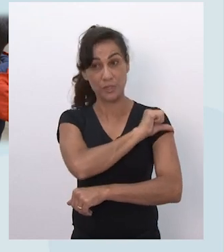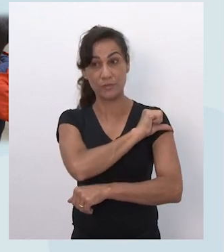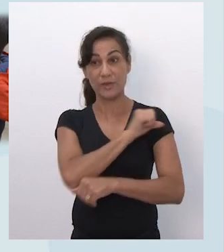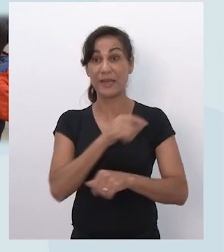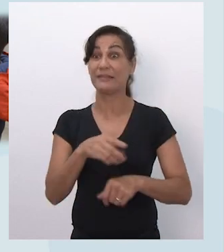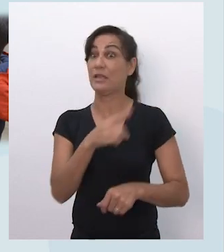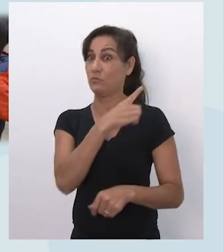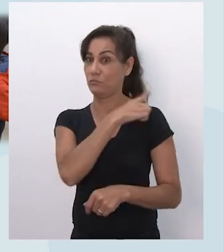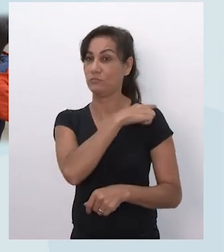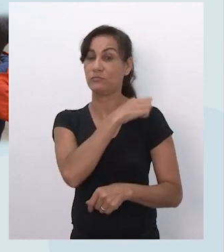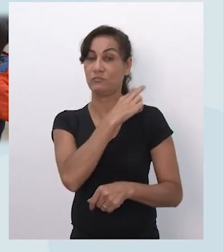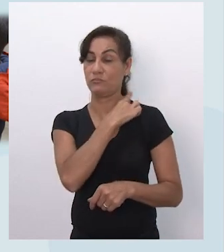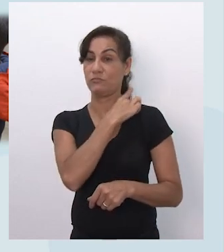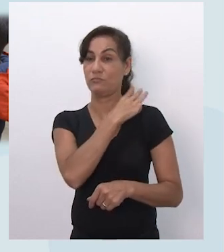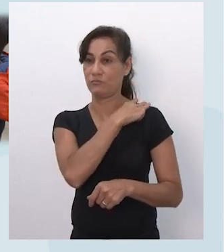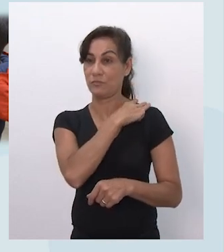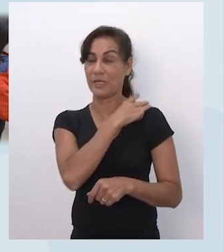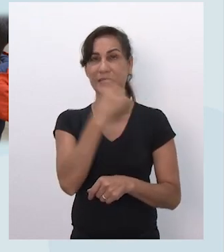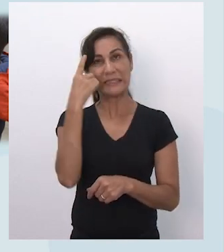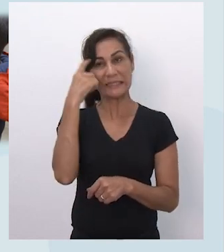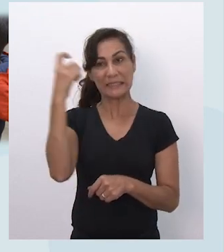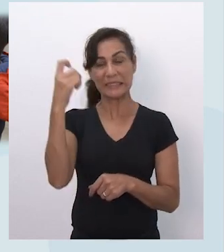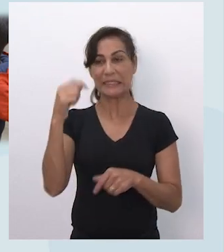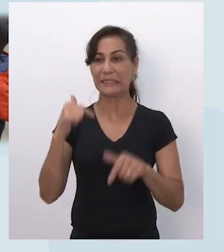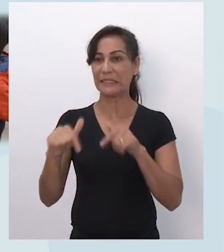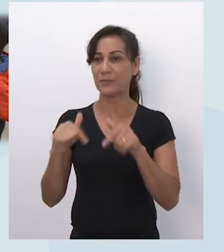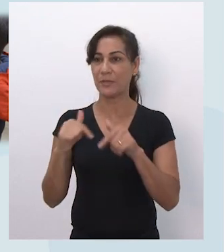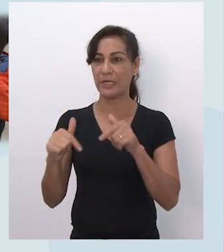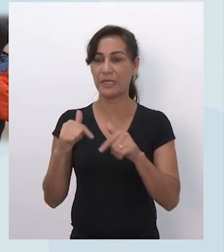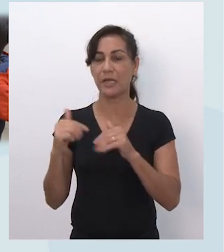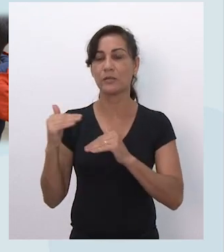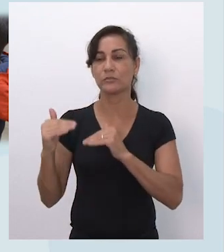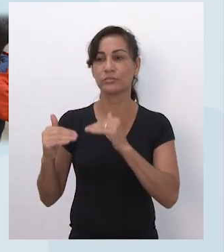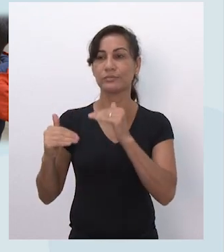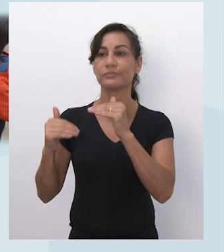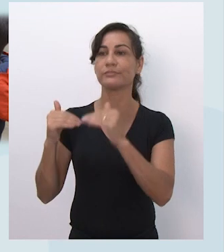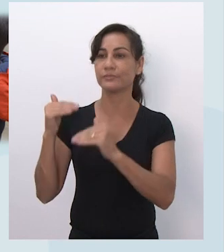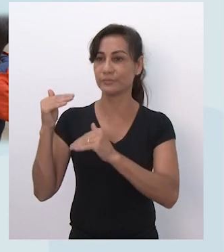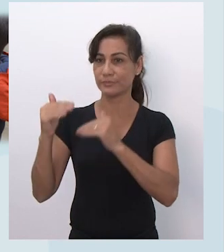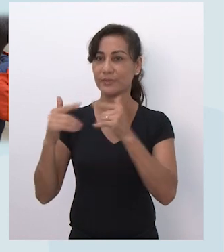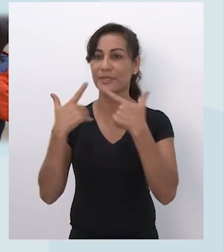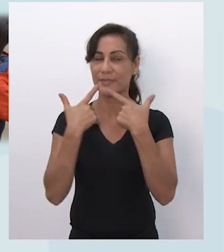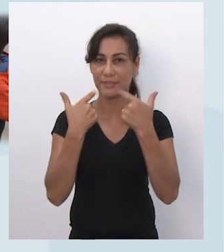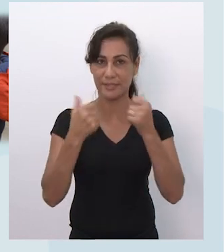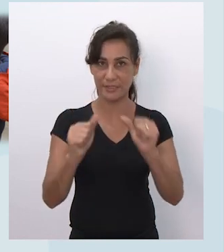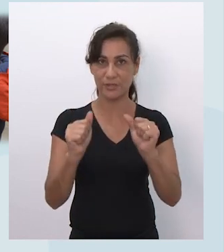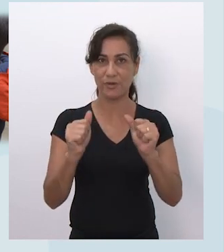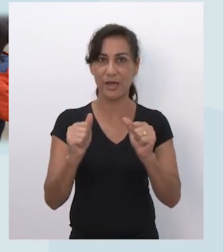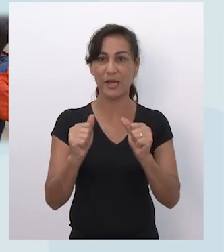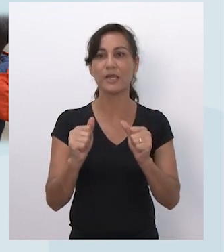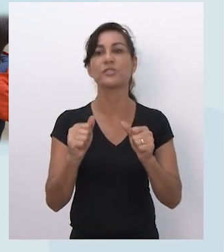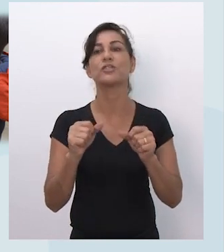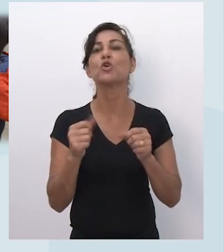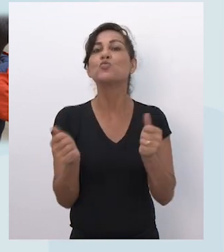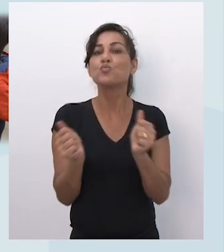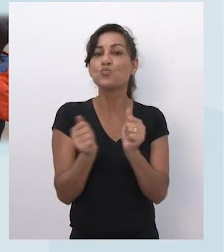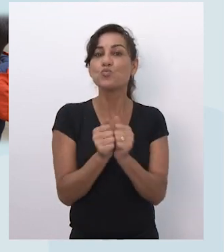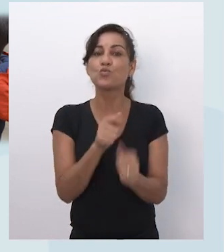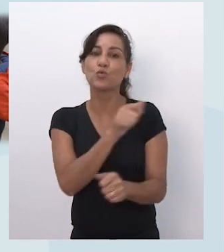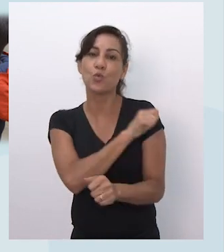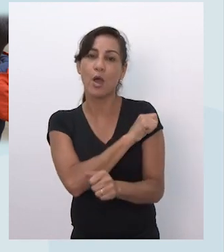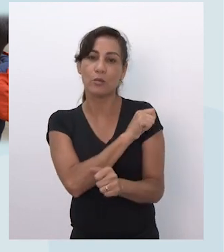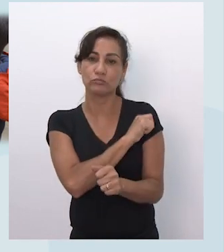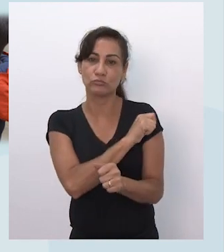médio, e a ideia é trabalhar de maneira gradual essa linguagem cartográfica com os estudantes. À medida